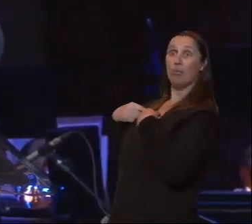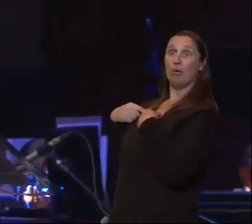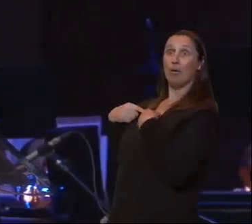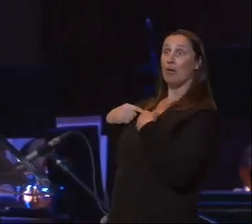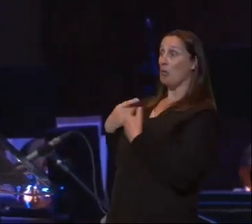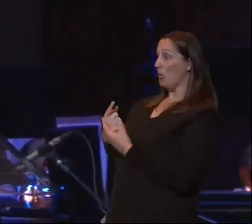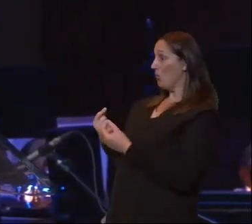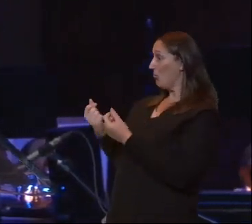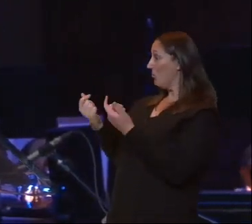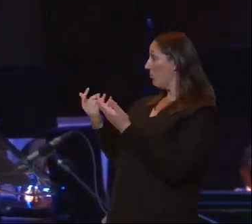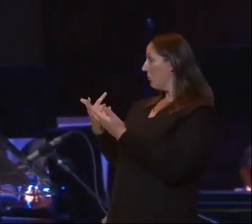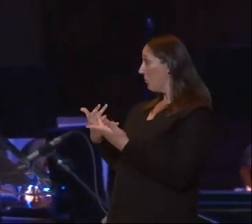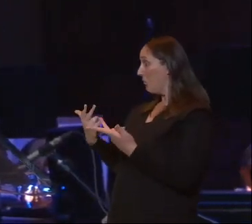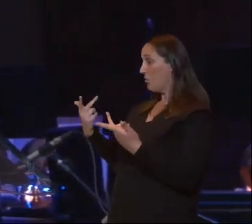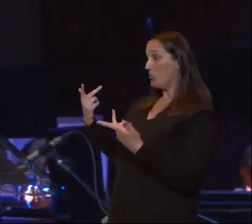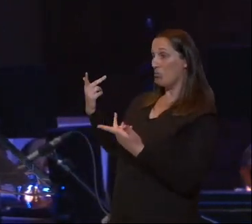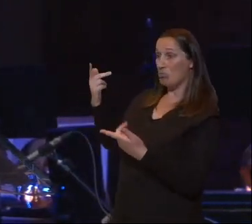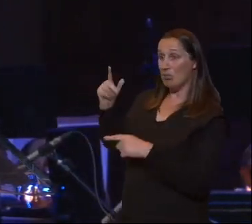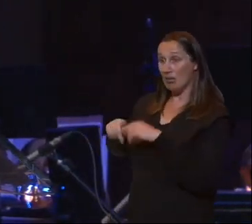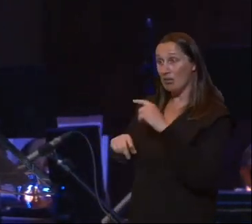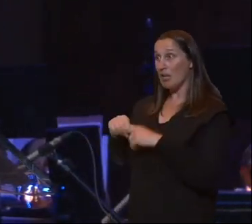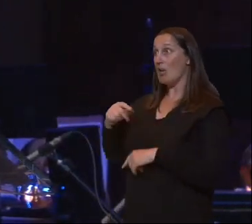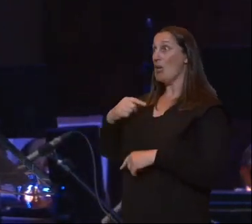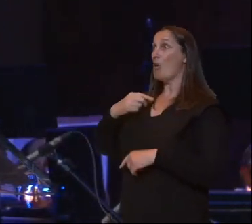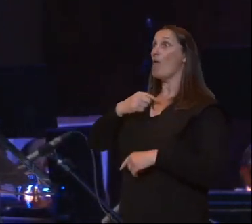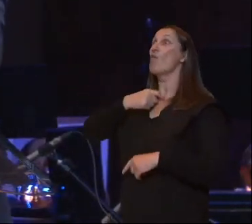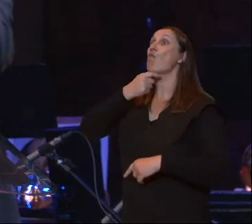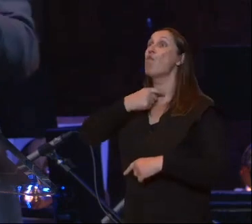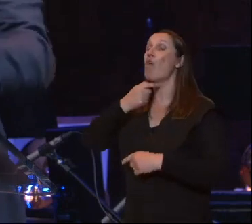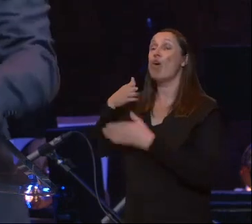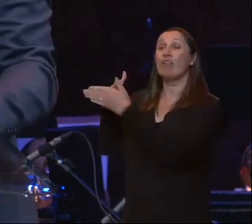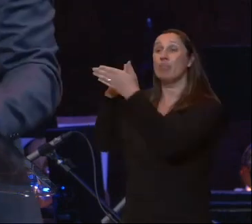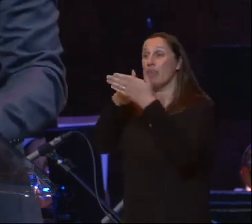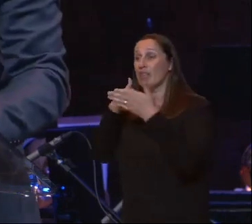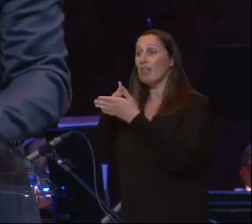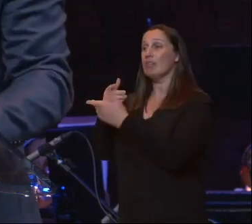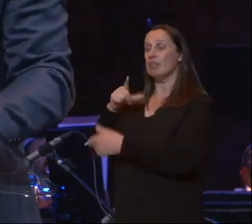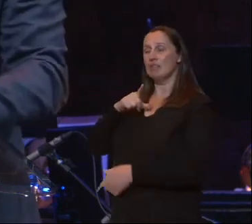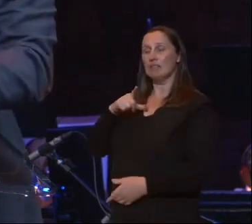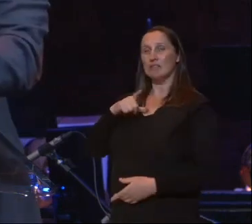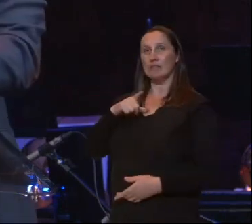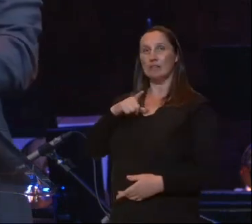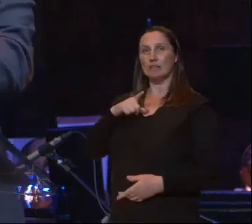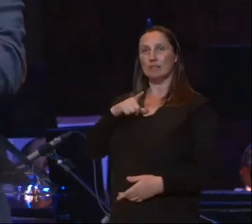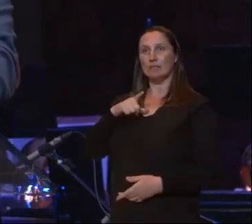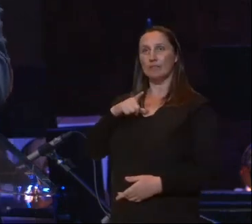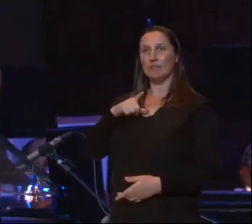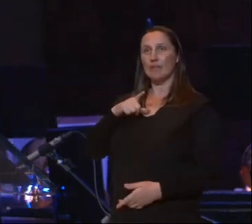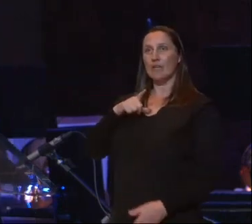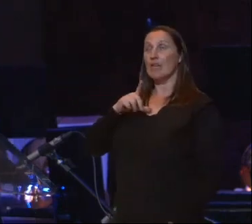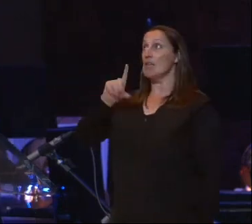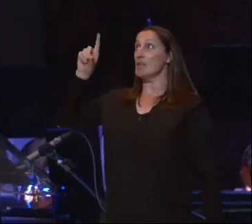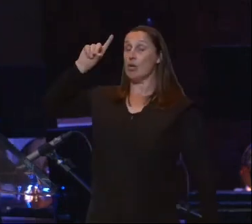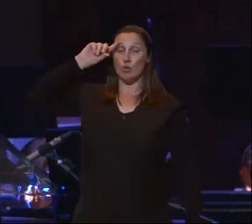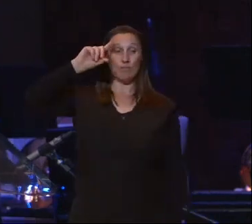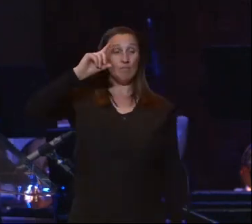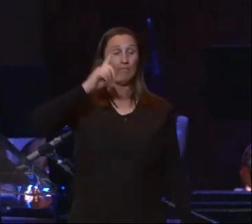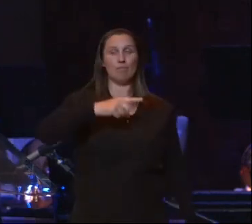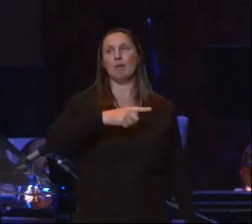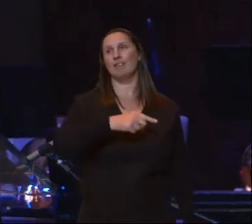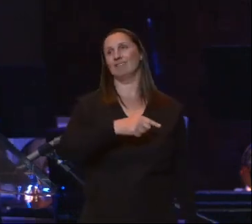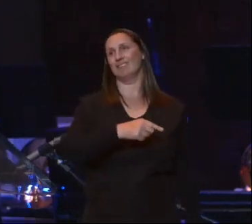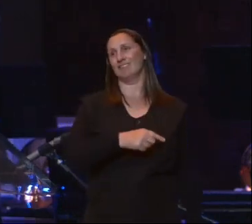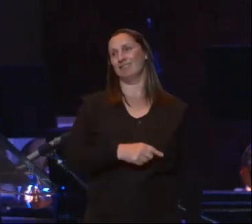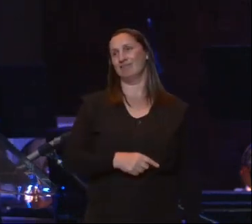os recursos, eu não tenho os meios, eu sou gago, eu tenho limitações. Deus lhe manda fazer algo maior do que ele